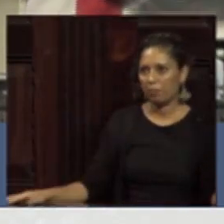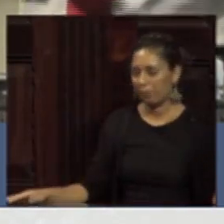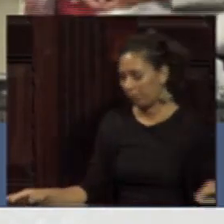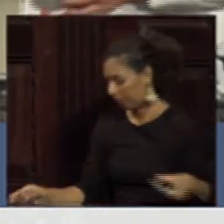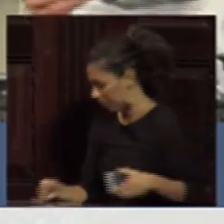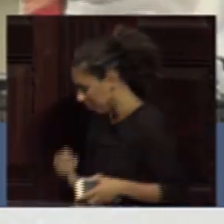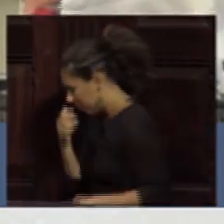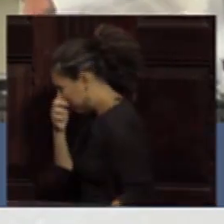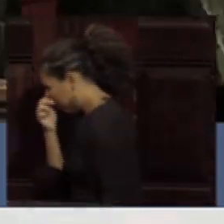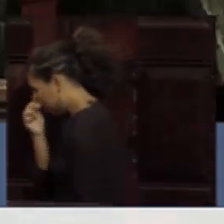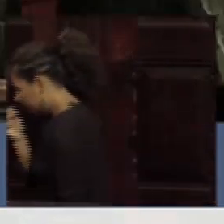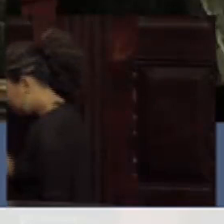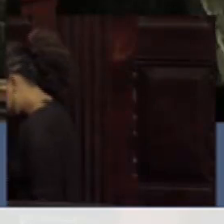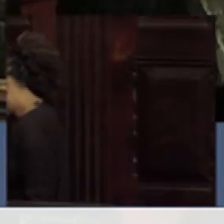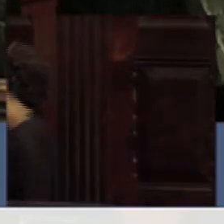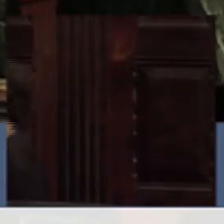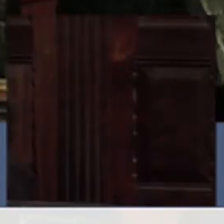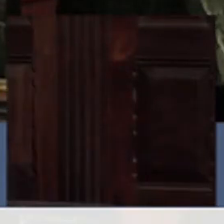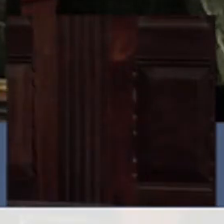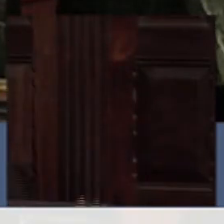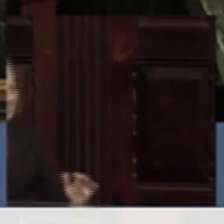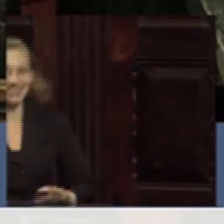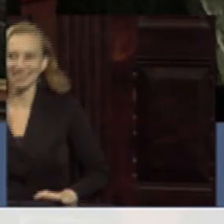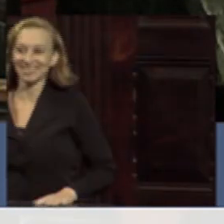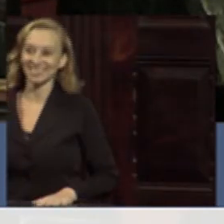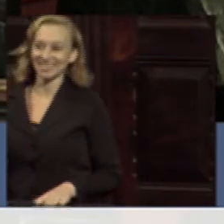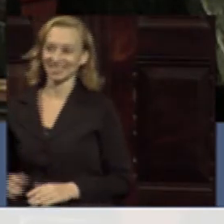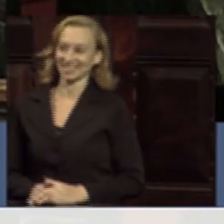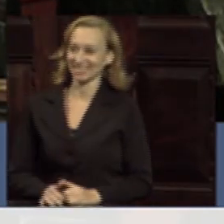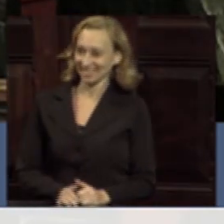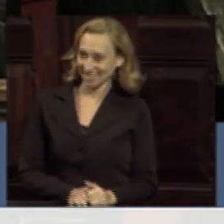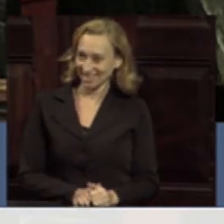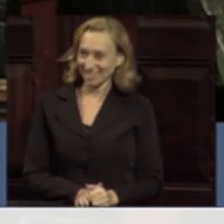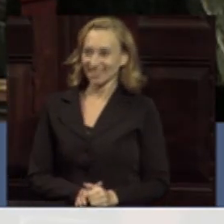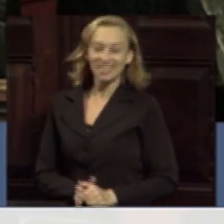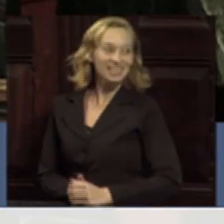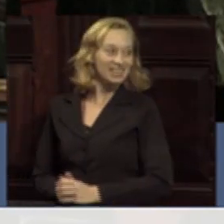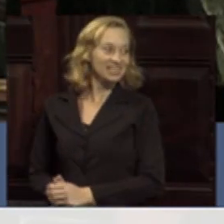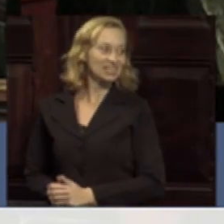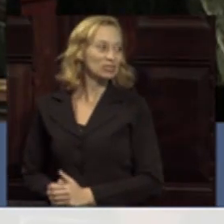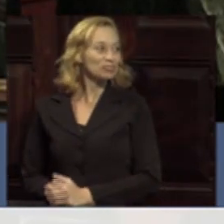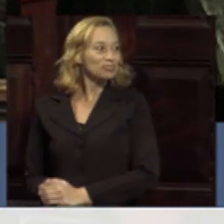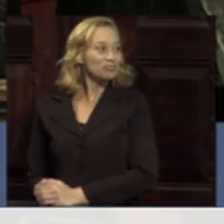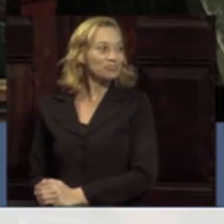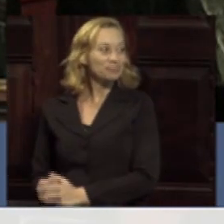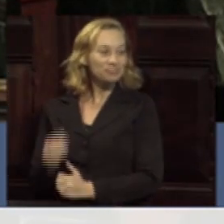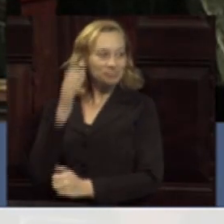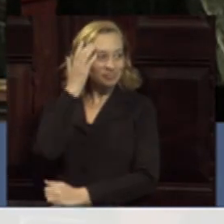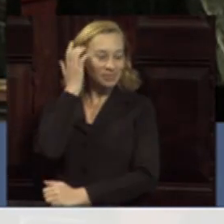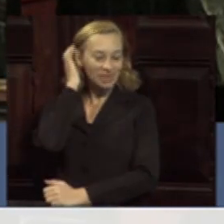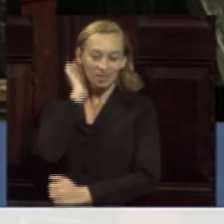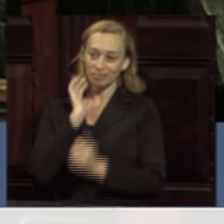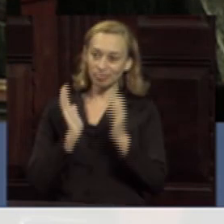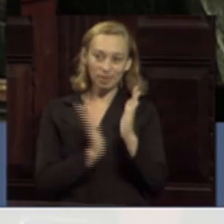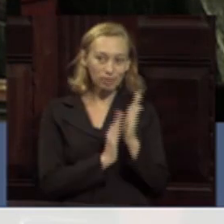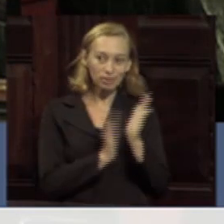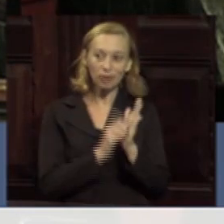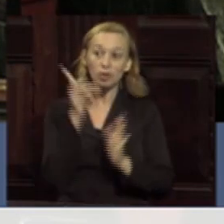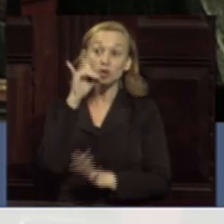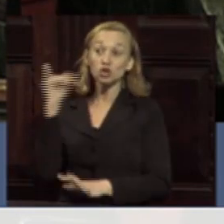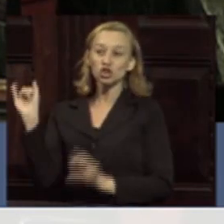deputada Fatinha. Antes de qualquer coisa, quero parabenizar a Vossa Excelência pelo Dia Internacional da